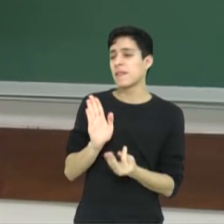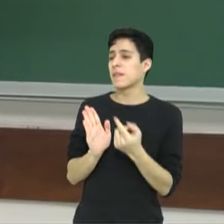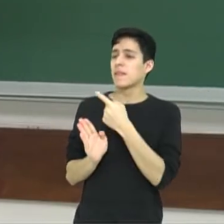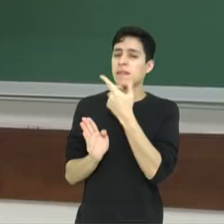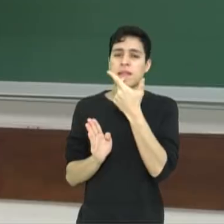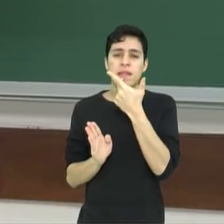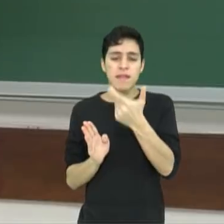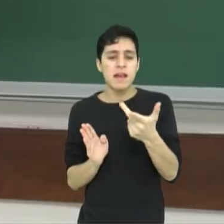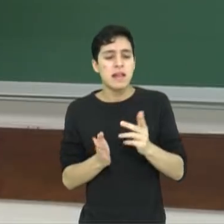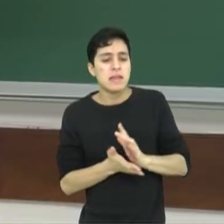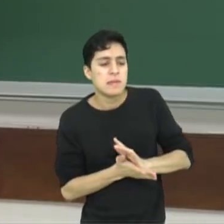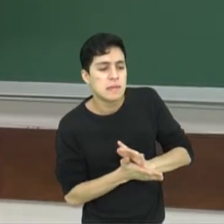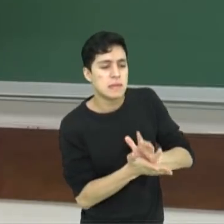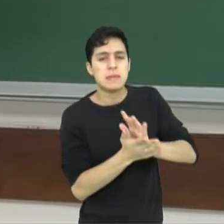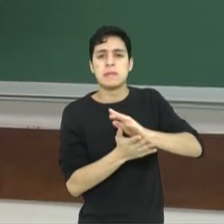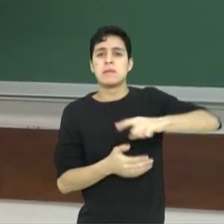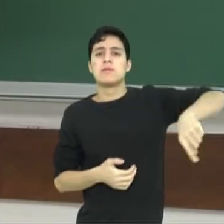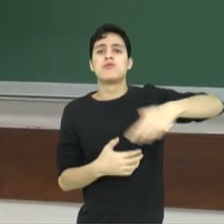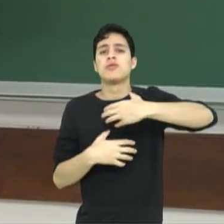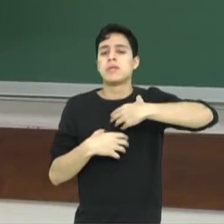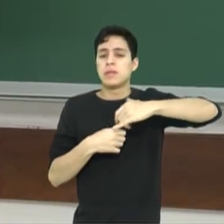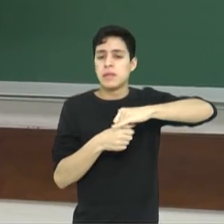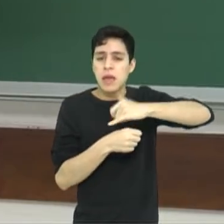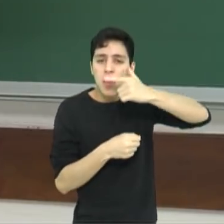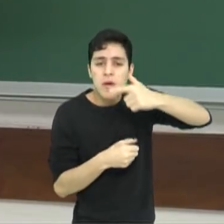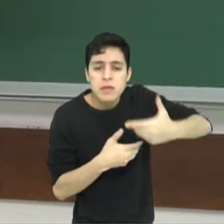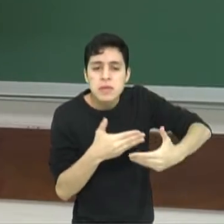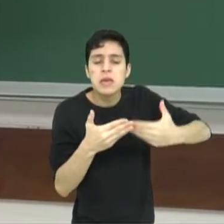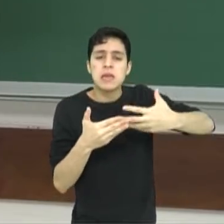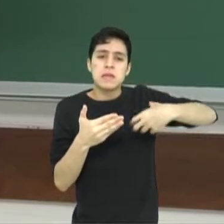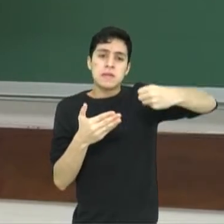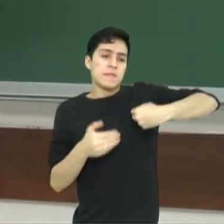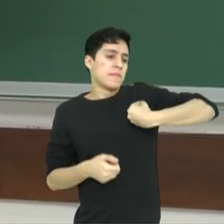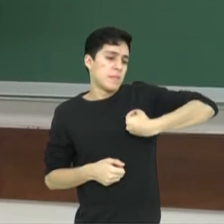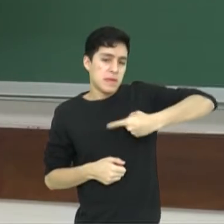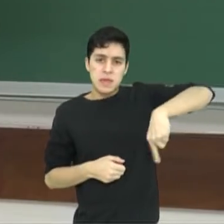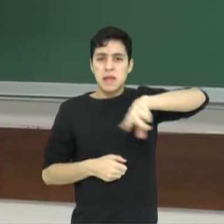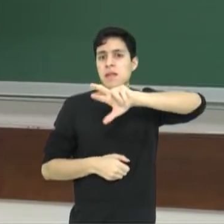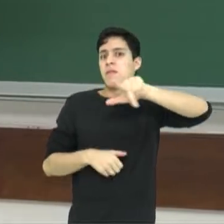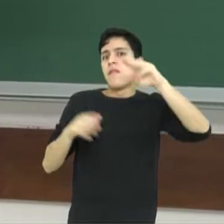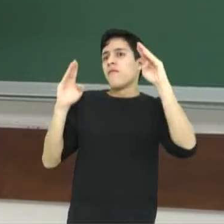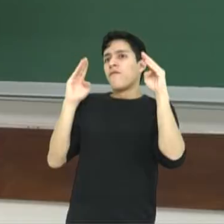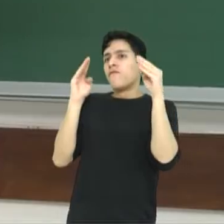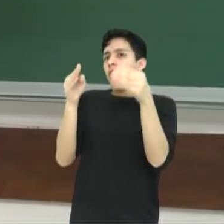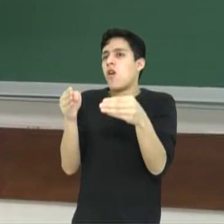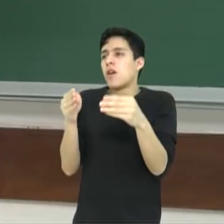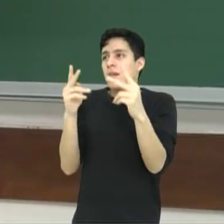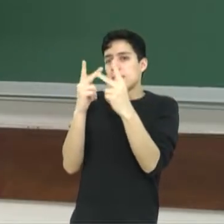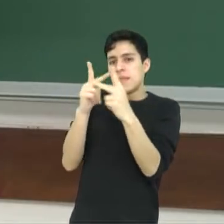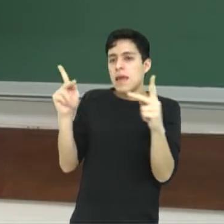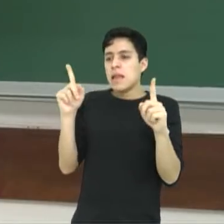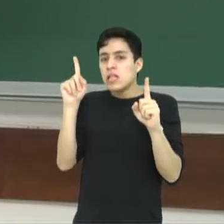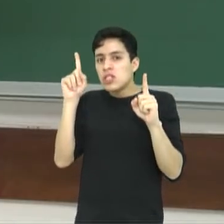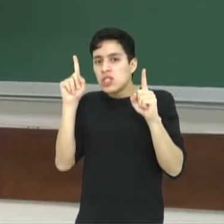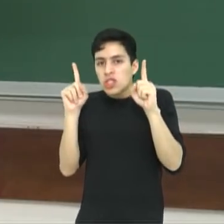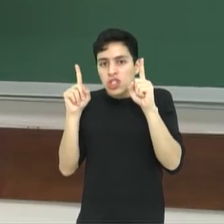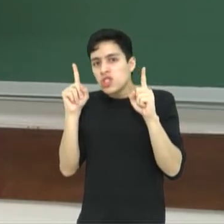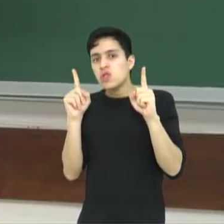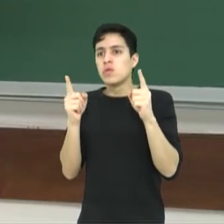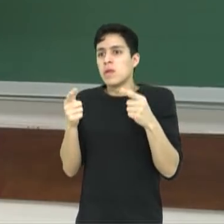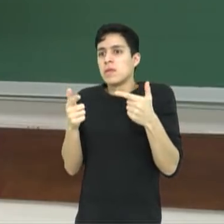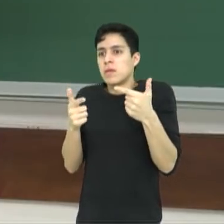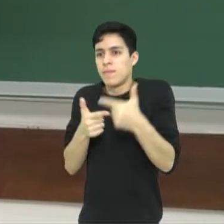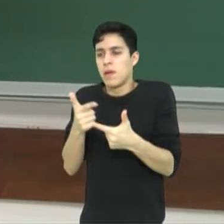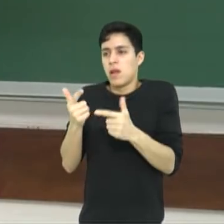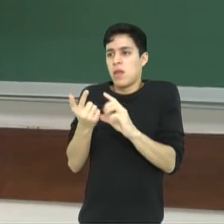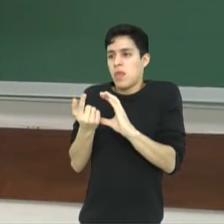desorganiza os modos de produção e sobrevivência das comunidades africanas, que não eram focados para esse estilo de trabalho voltado ao capitalismo. E